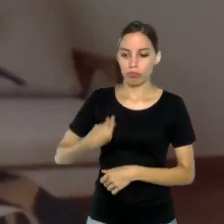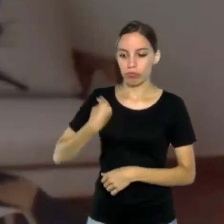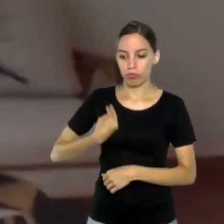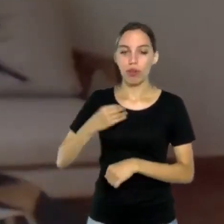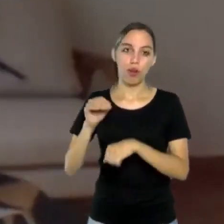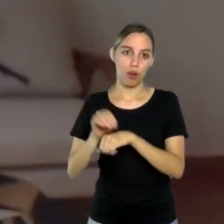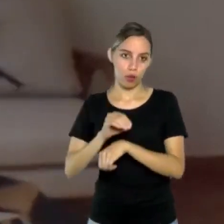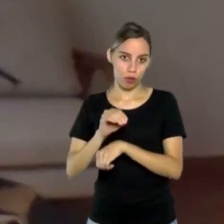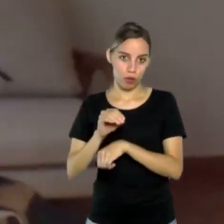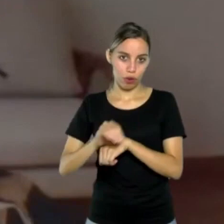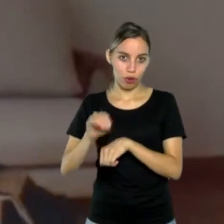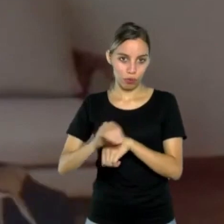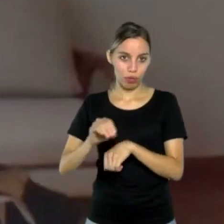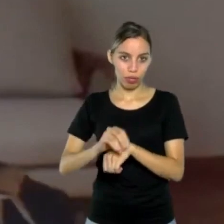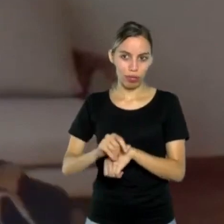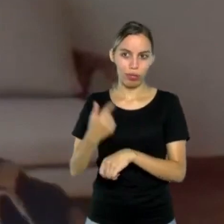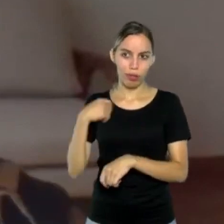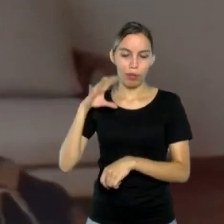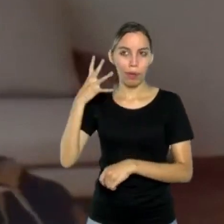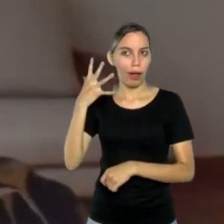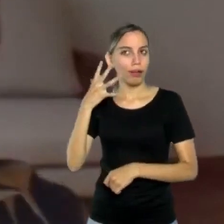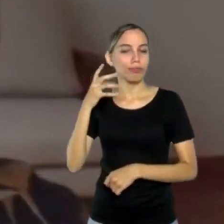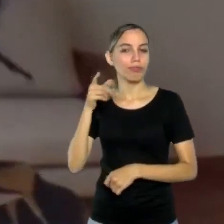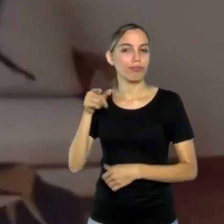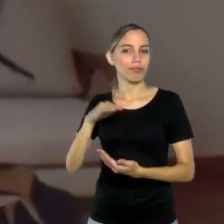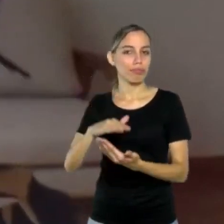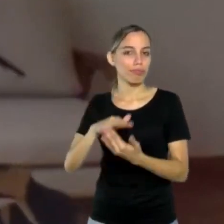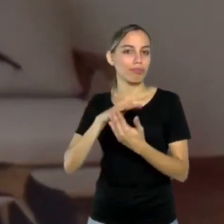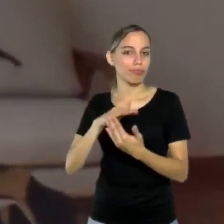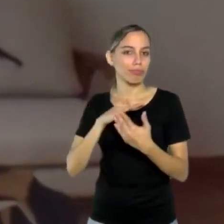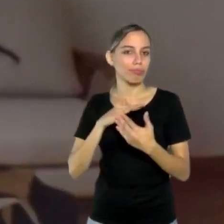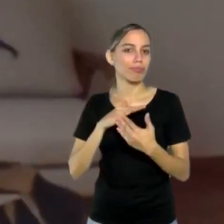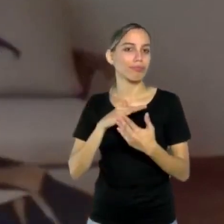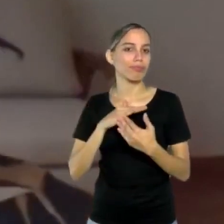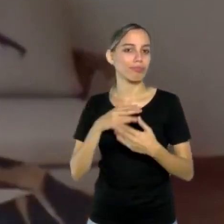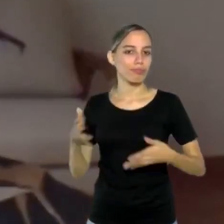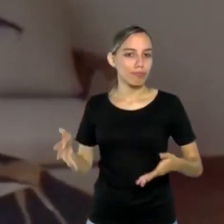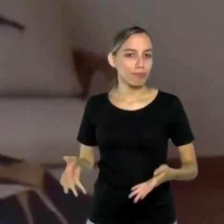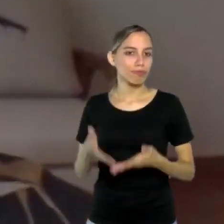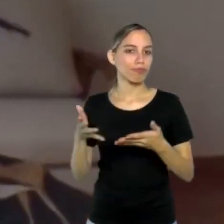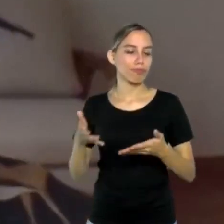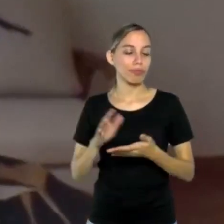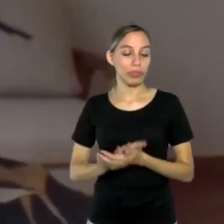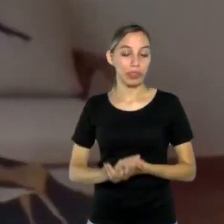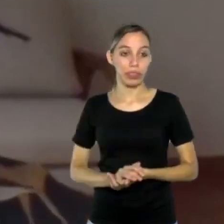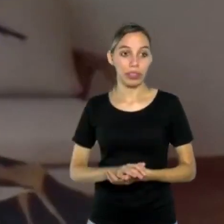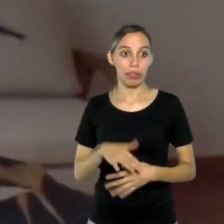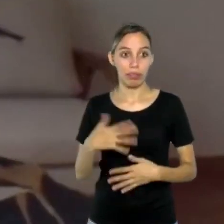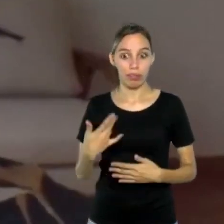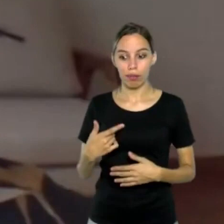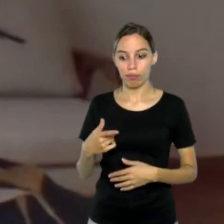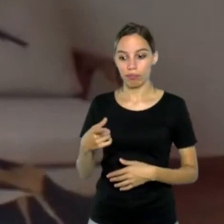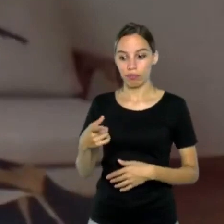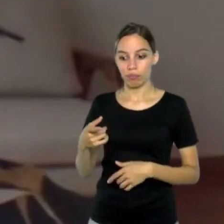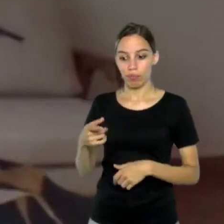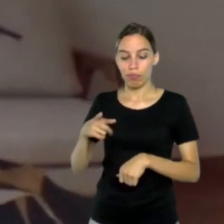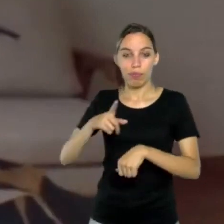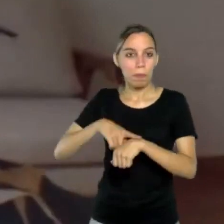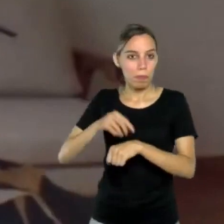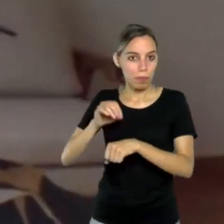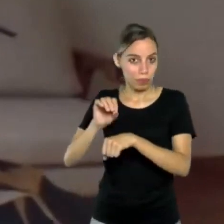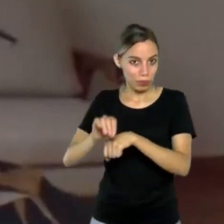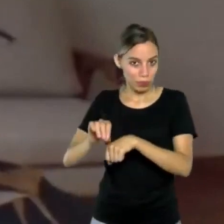que isso ajuda muito, dá muito pano para manga, assim. E aí tinha nessa oficina